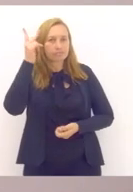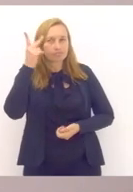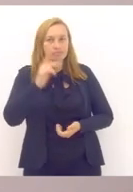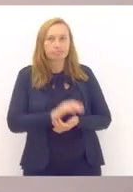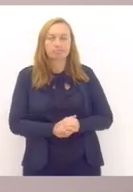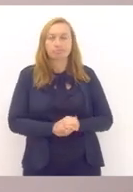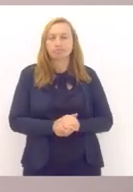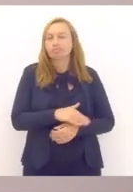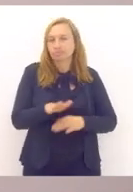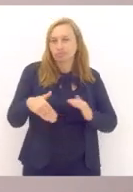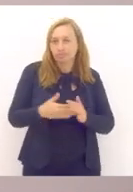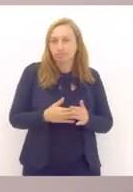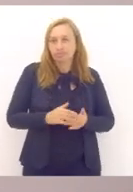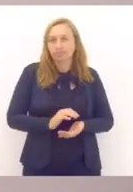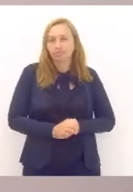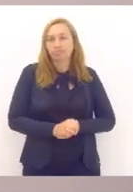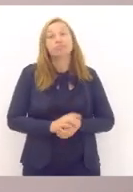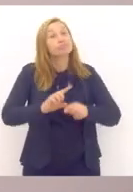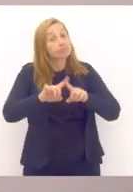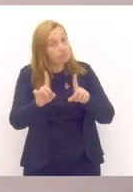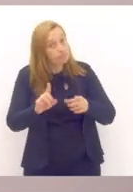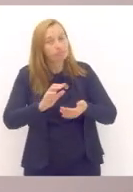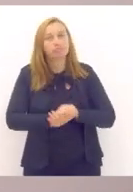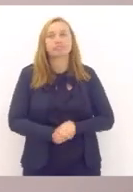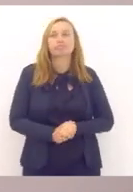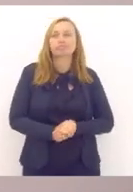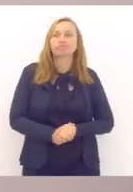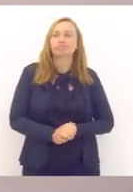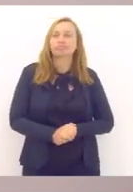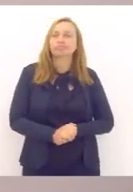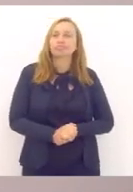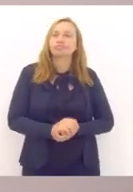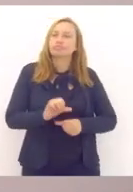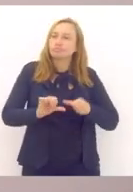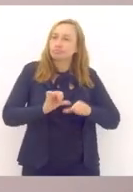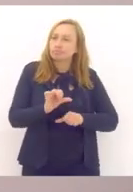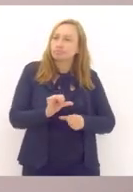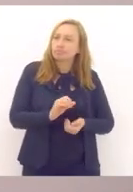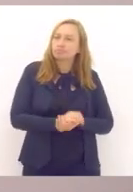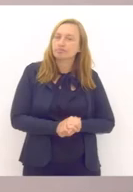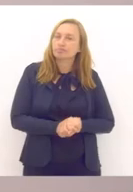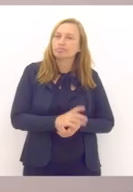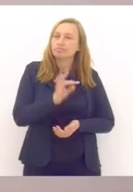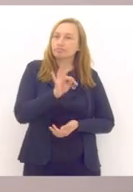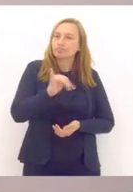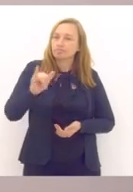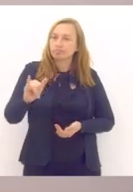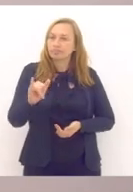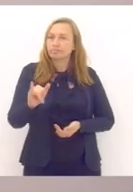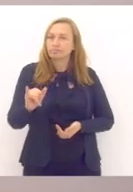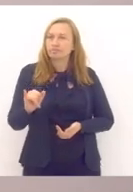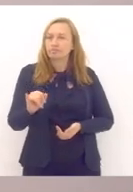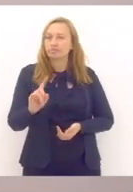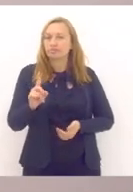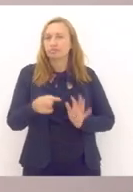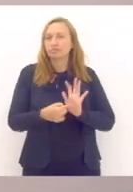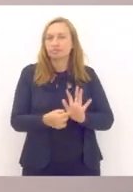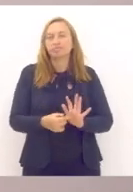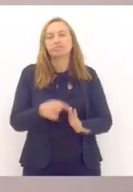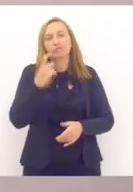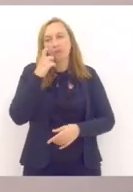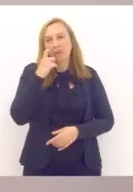TI. Mais ainda, tem uma mudança significativa na TI que muitas vezes não aparece. E por que